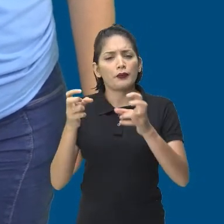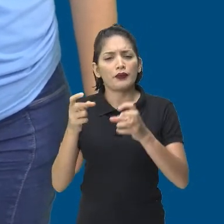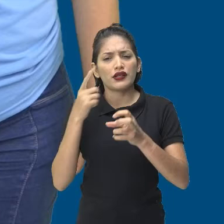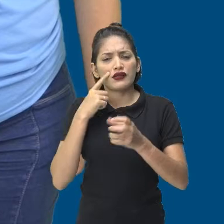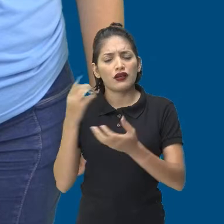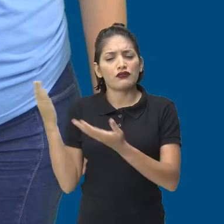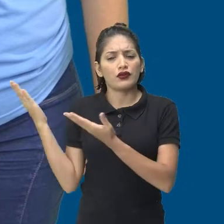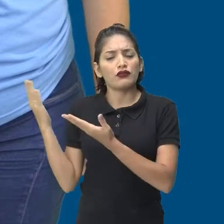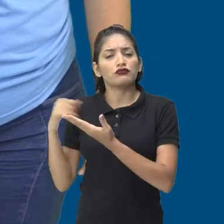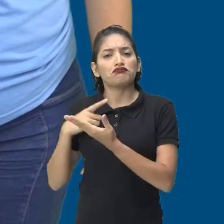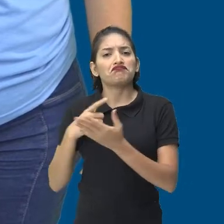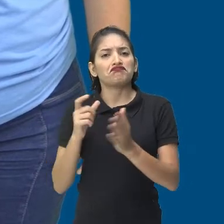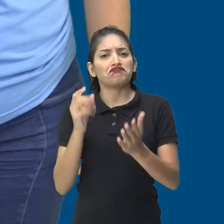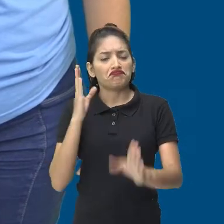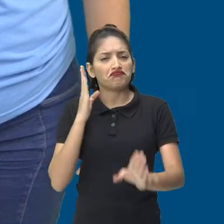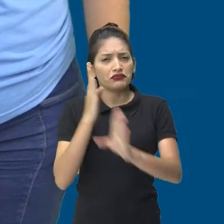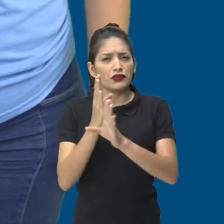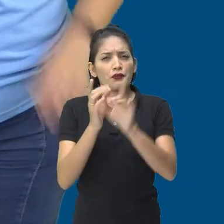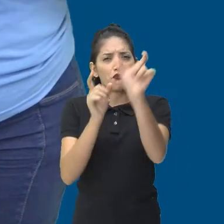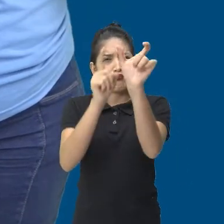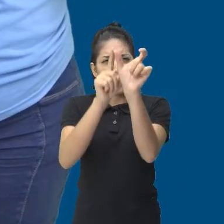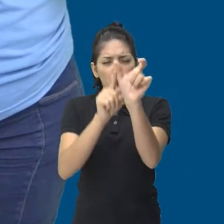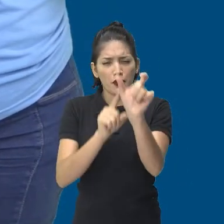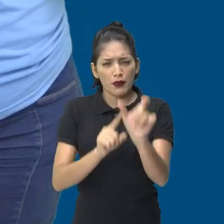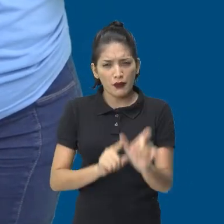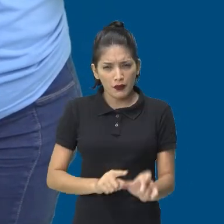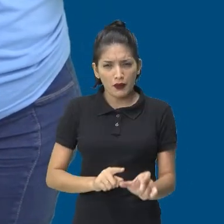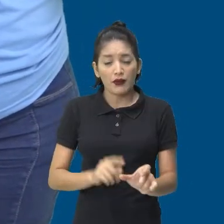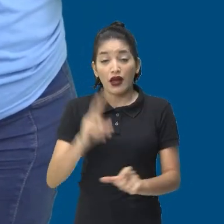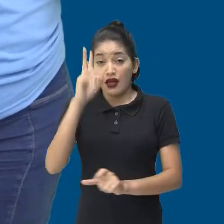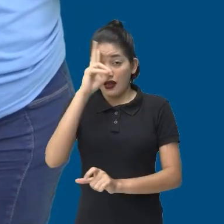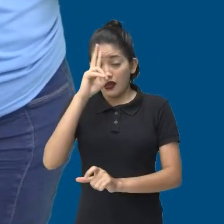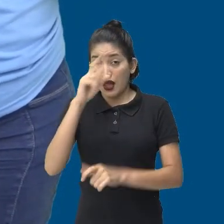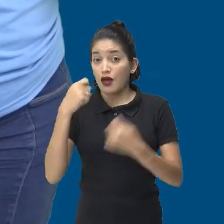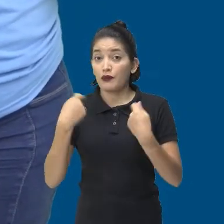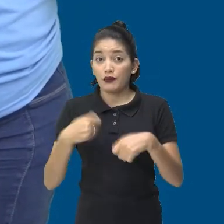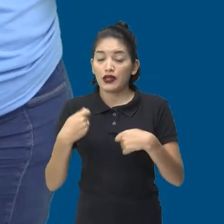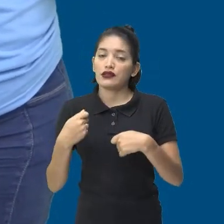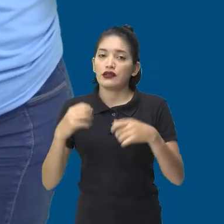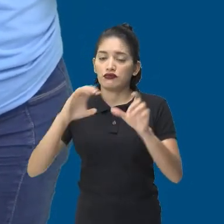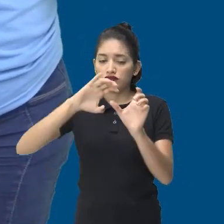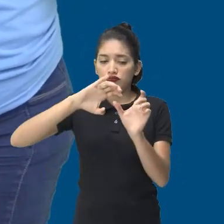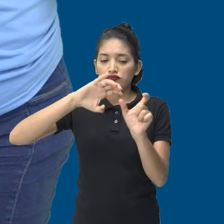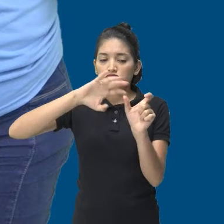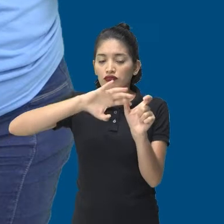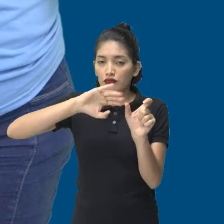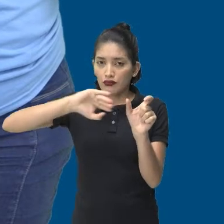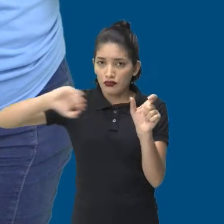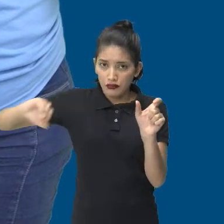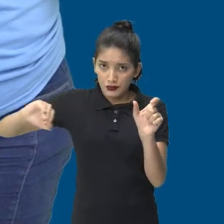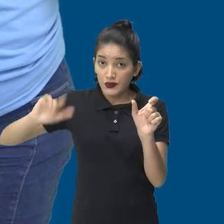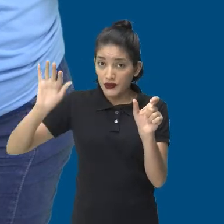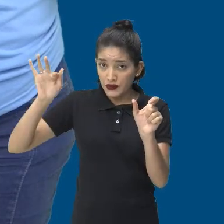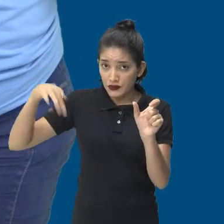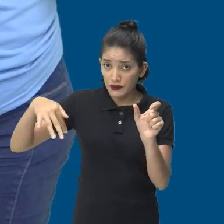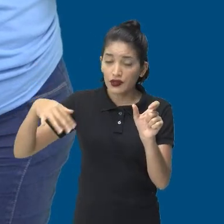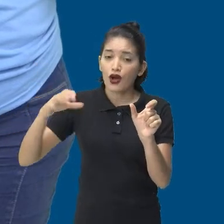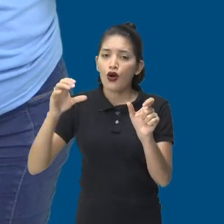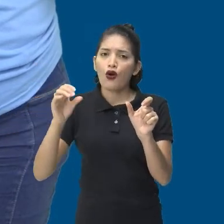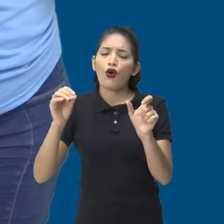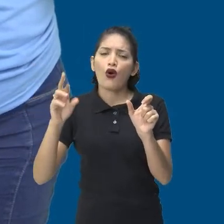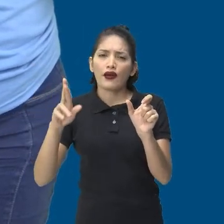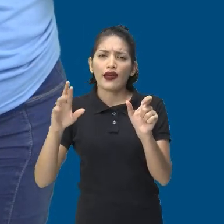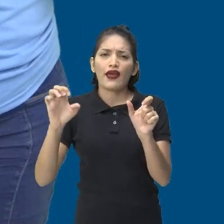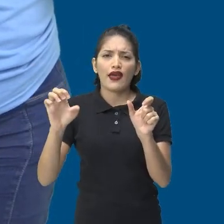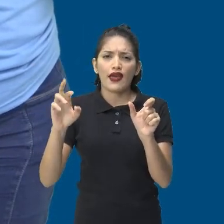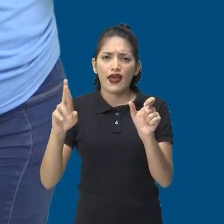nós achamos o radical de cada verbo aí. Lembre-se que para achar o radical basta retirar as terminações ou AR,